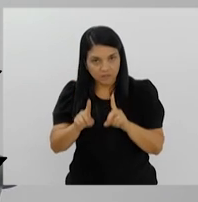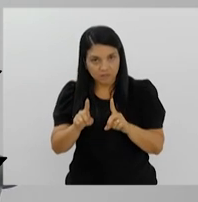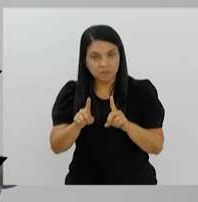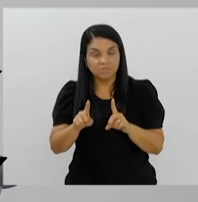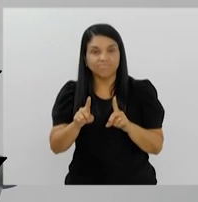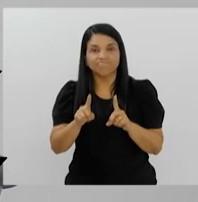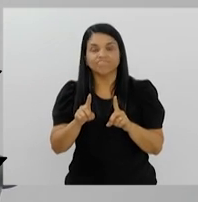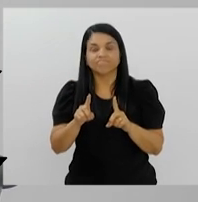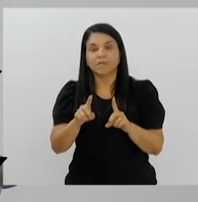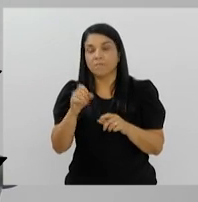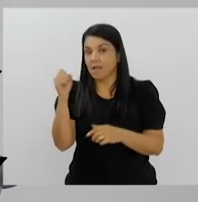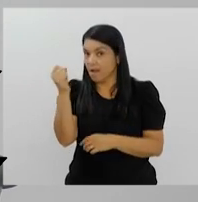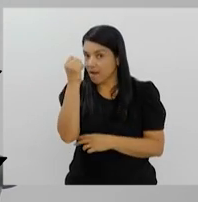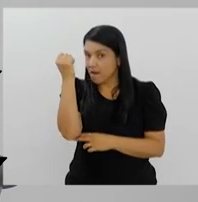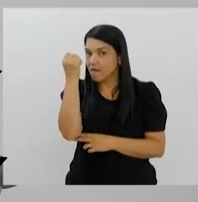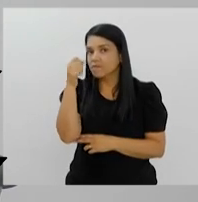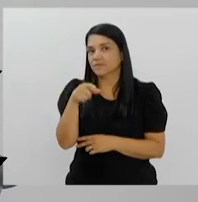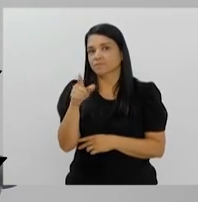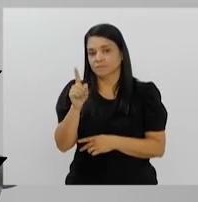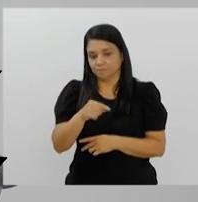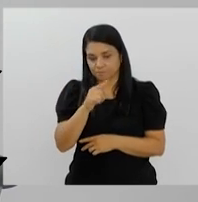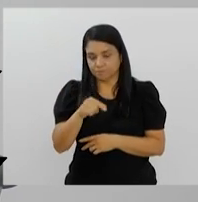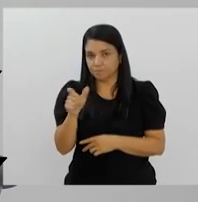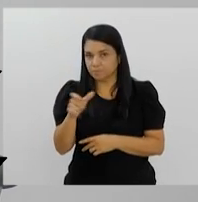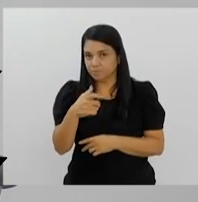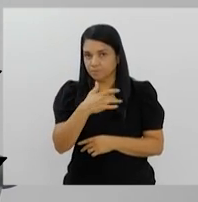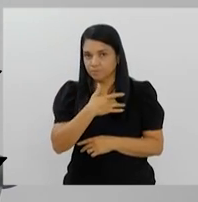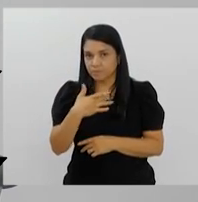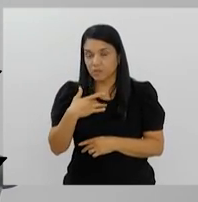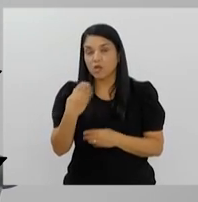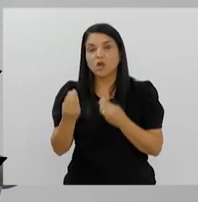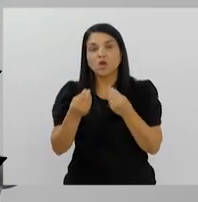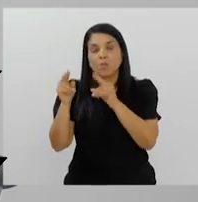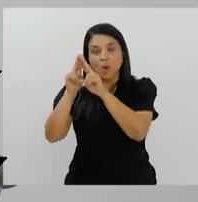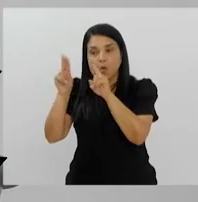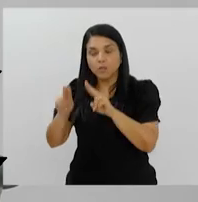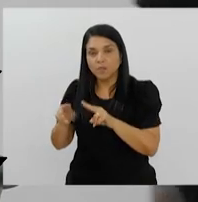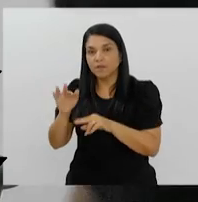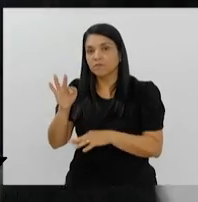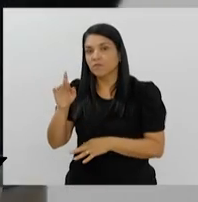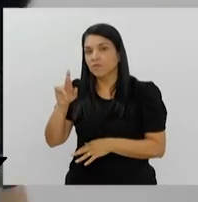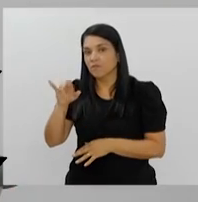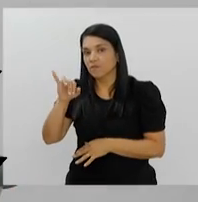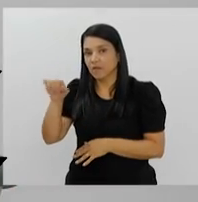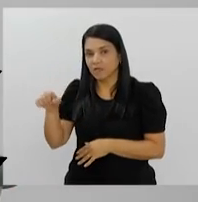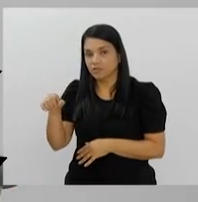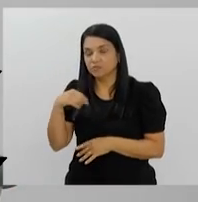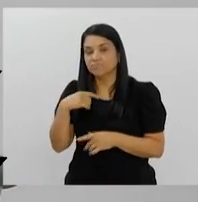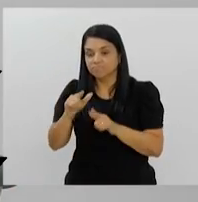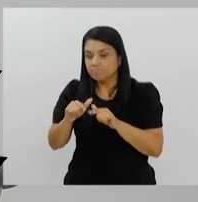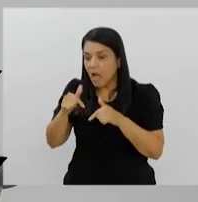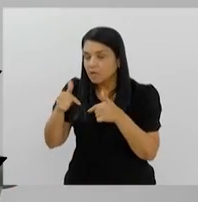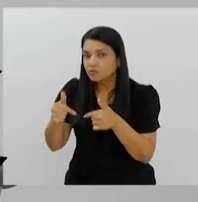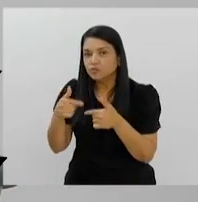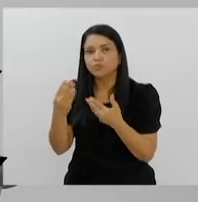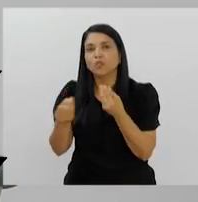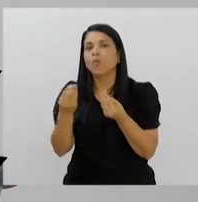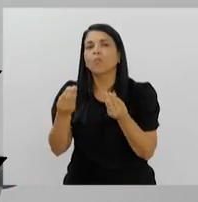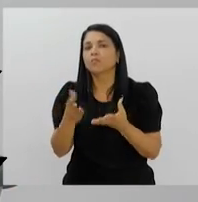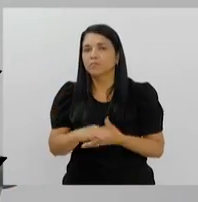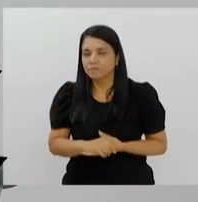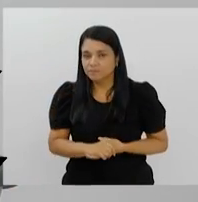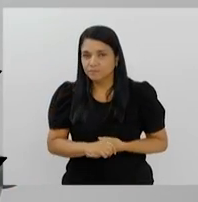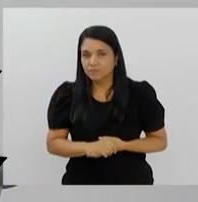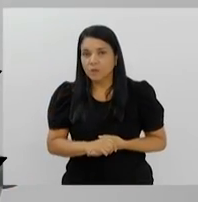mais grave como a Unimed ferge agiu em relação a esses casos